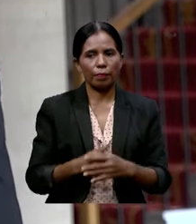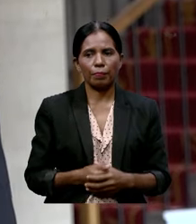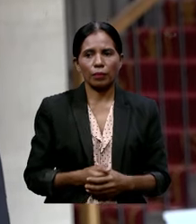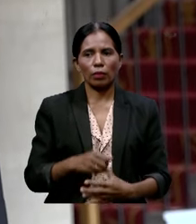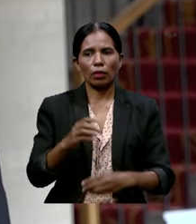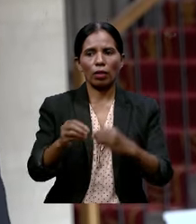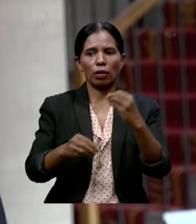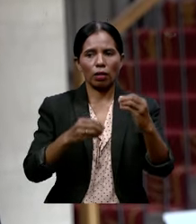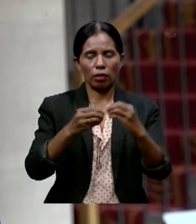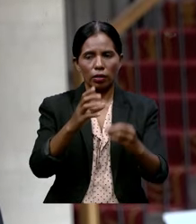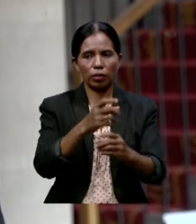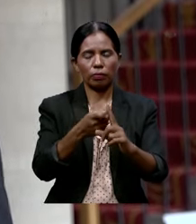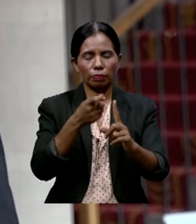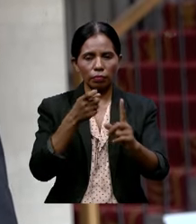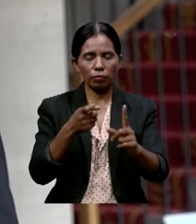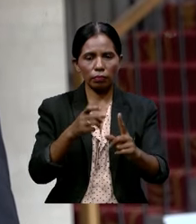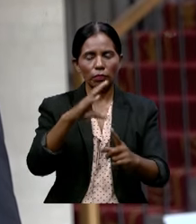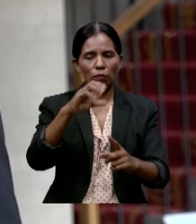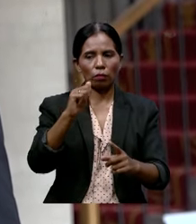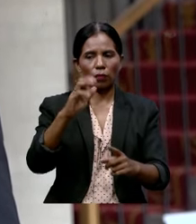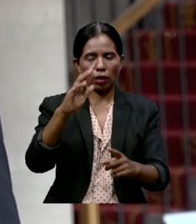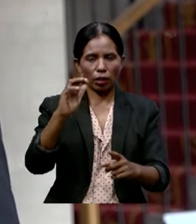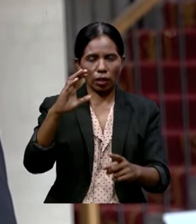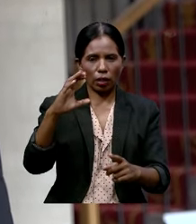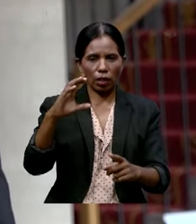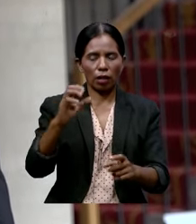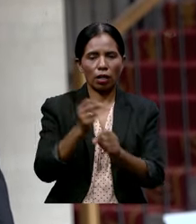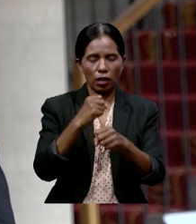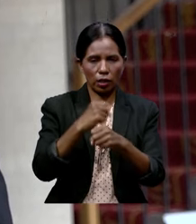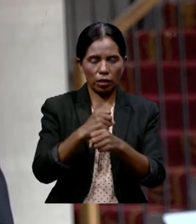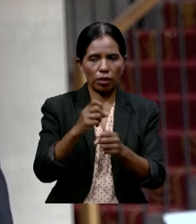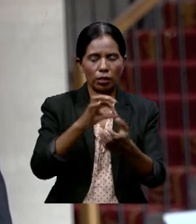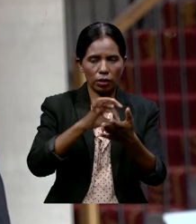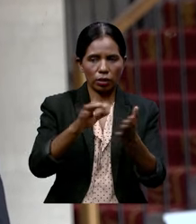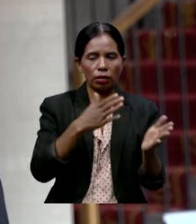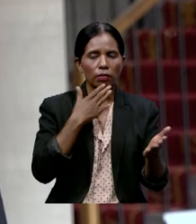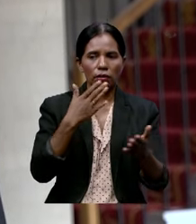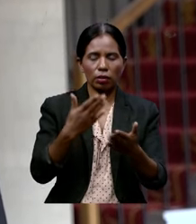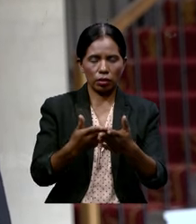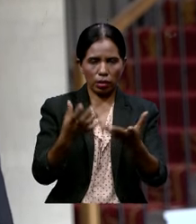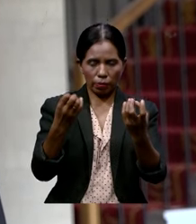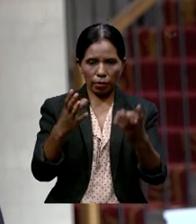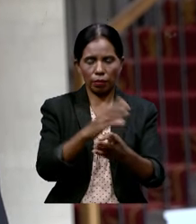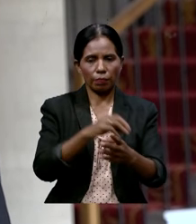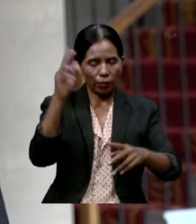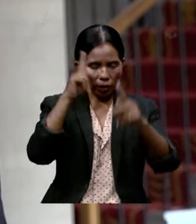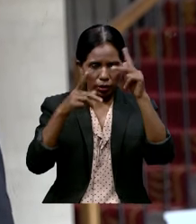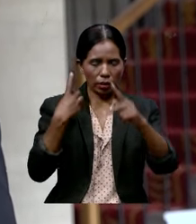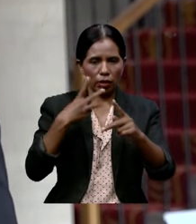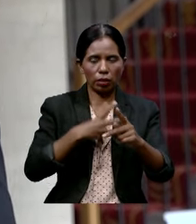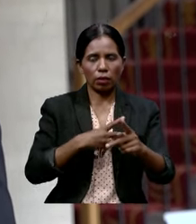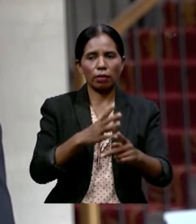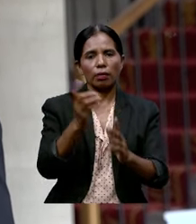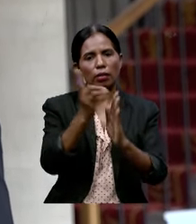quando ba intervenção do CNB ka halo no mos resista progresso lubu kida caso sono be ita tua